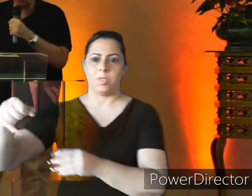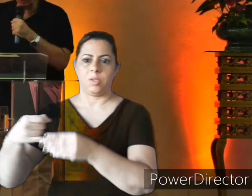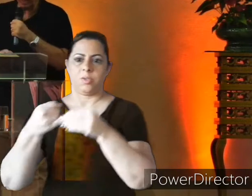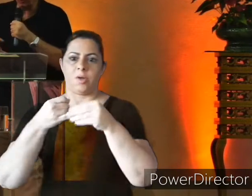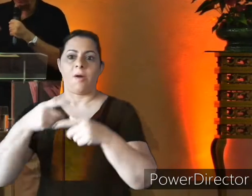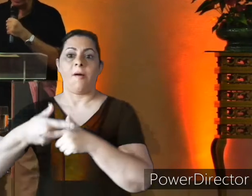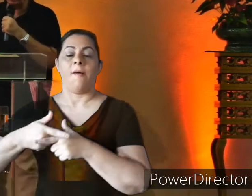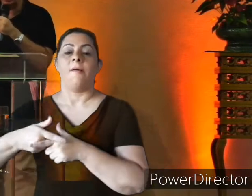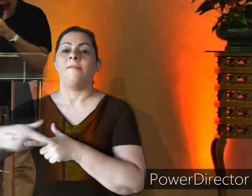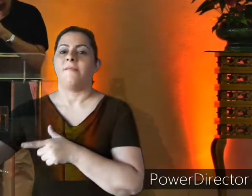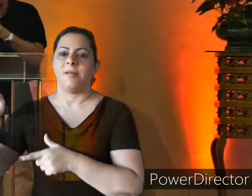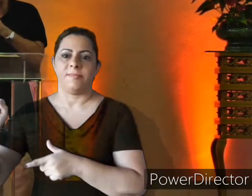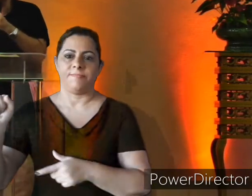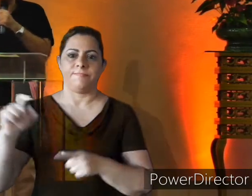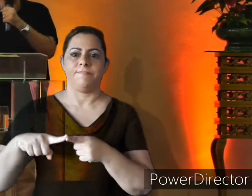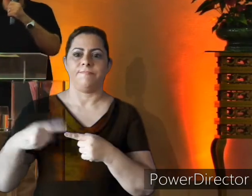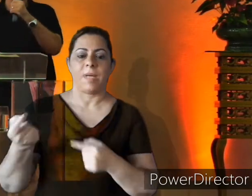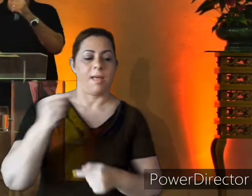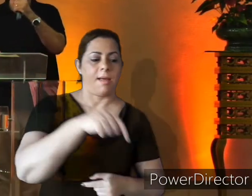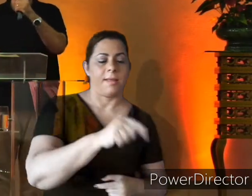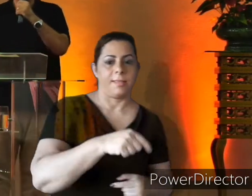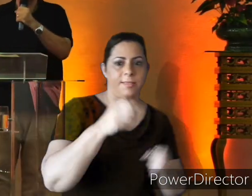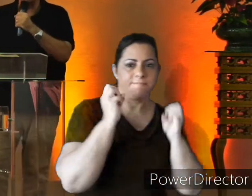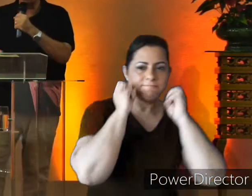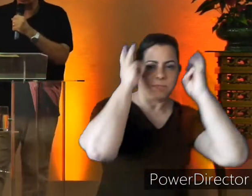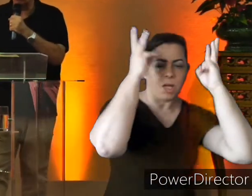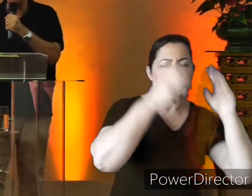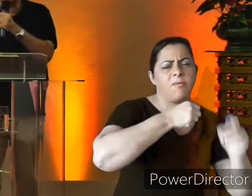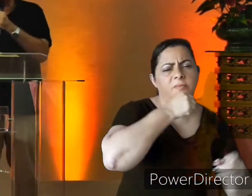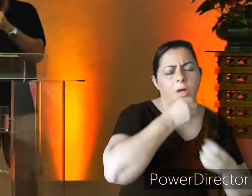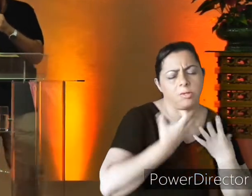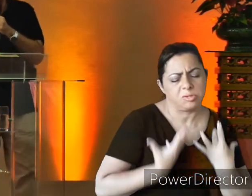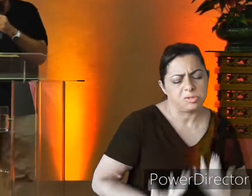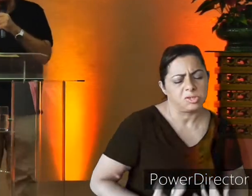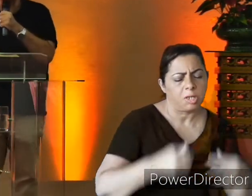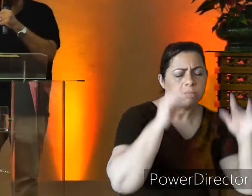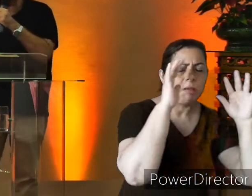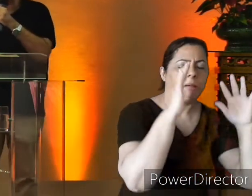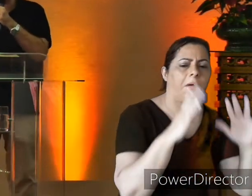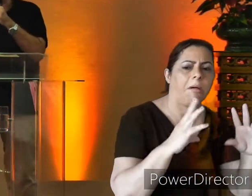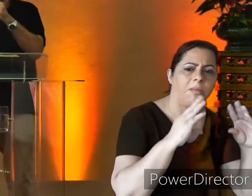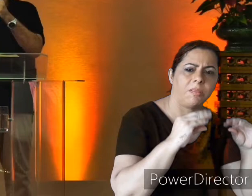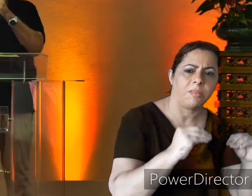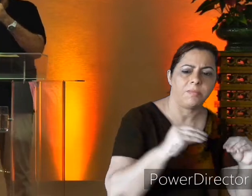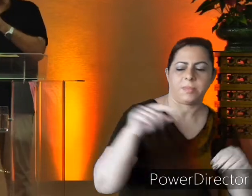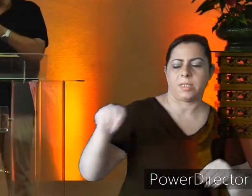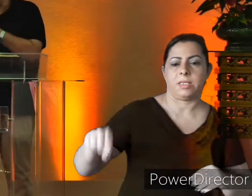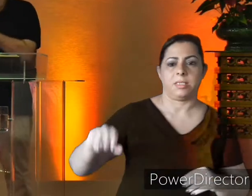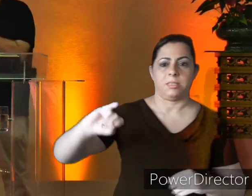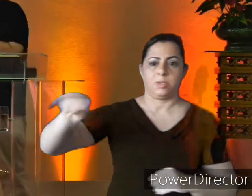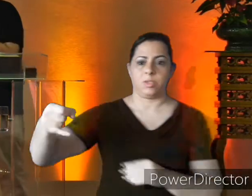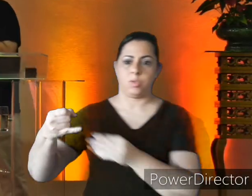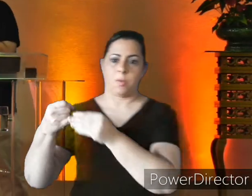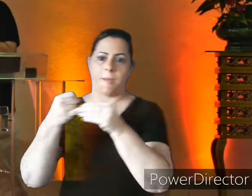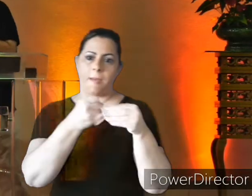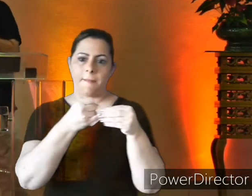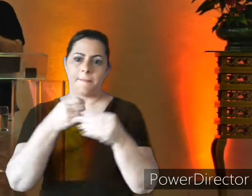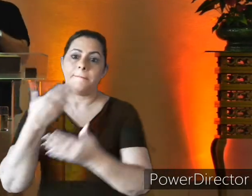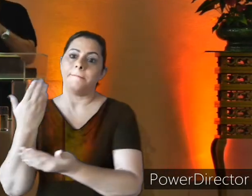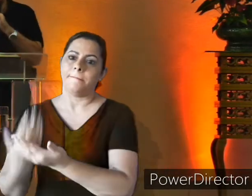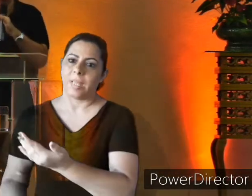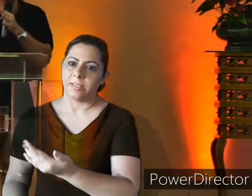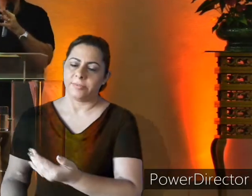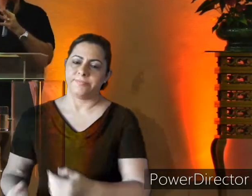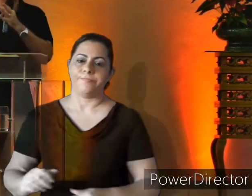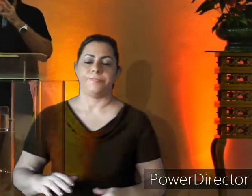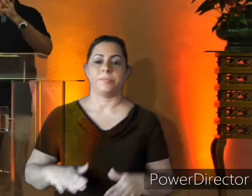Aí nós vemos que algo interessante também acontece. Dois homens, Arão e Hur, se aproximam e colocam Moisés sentado